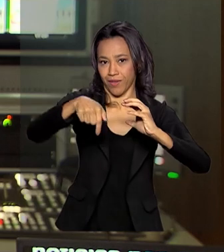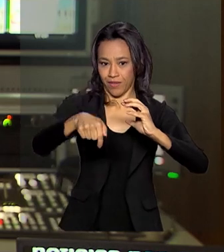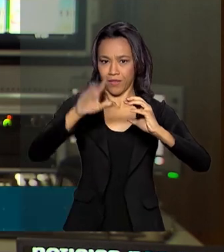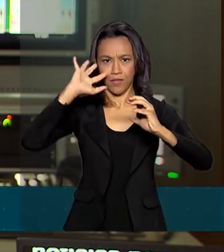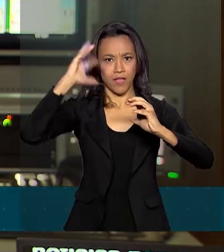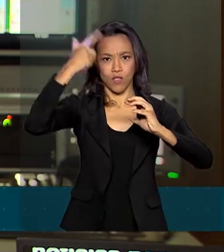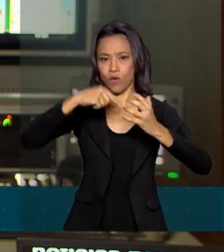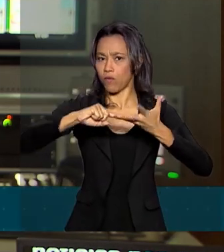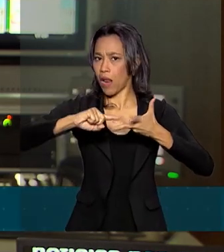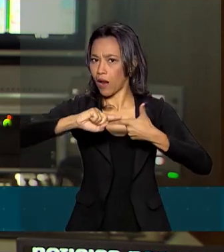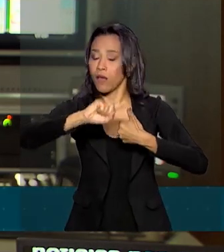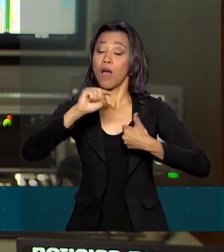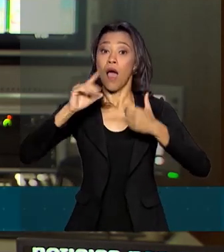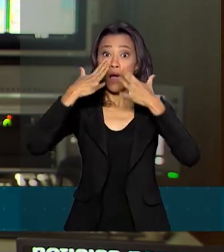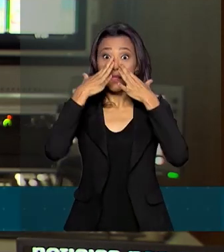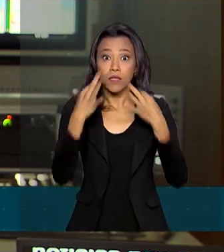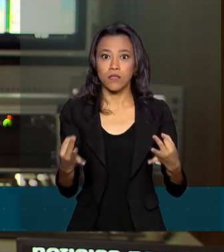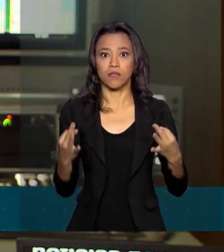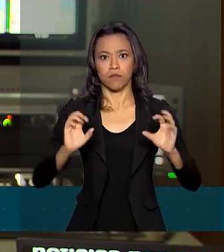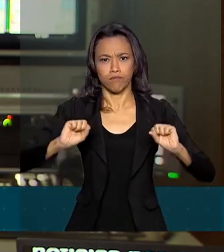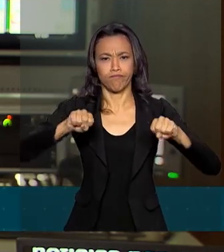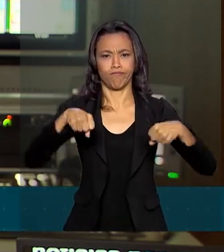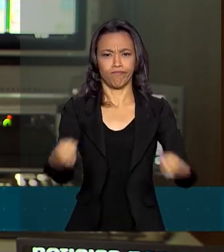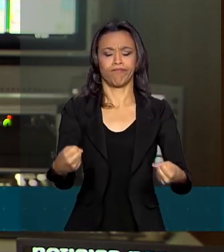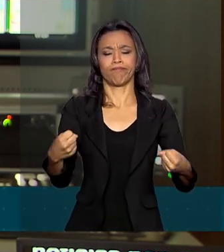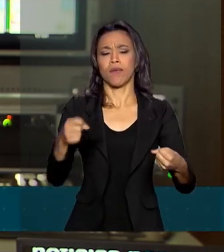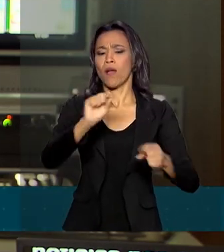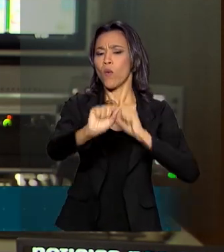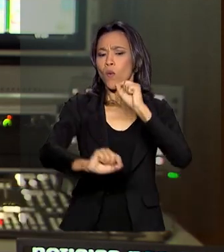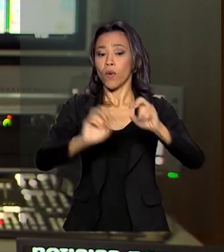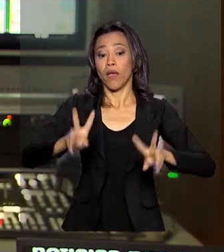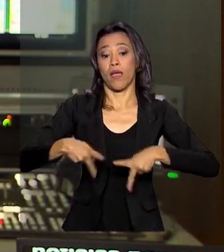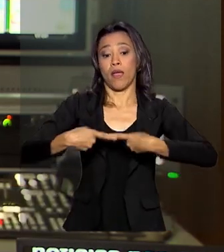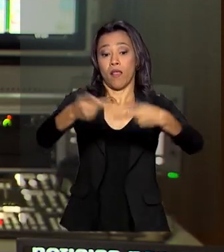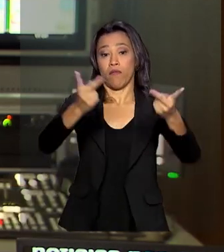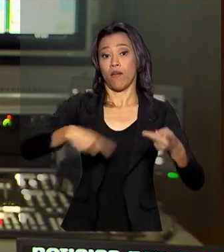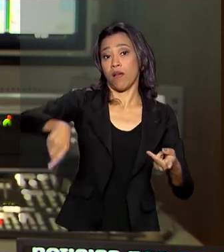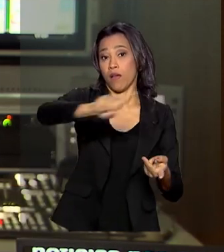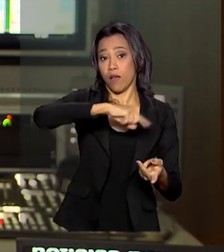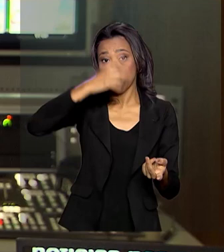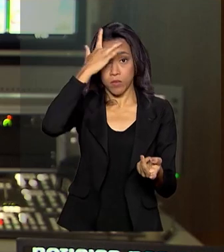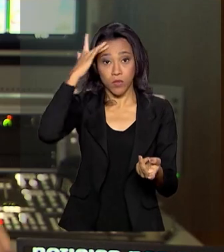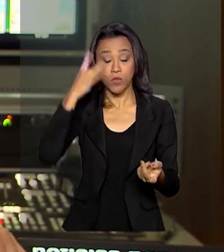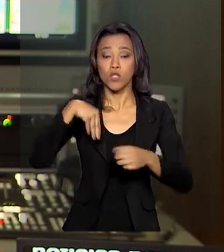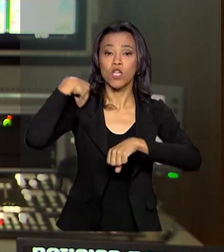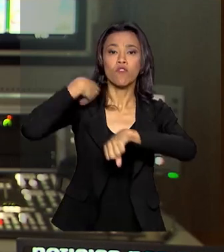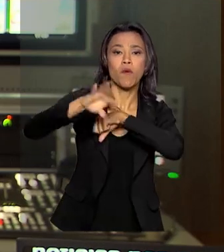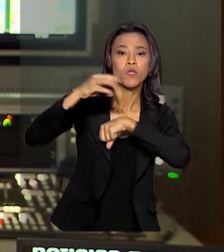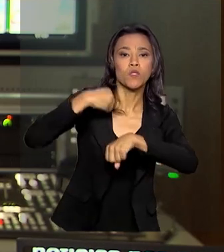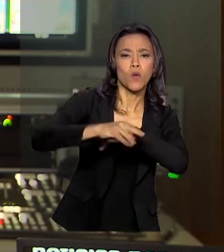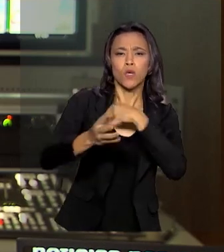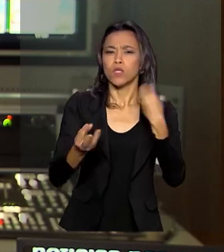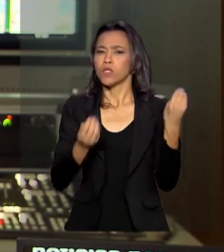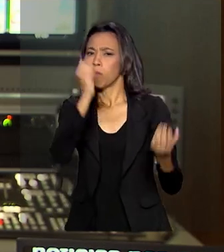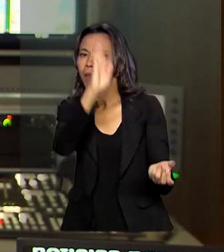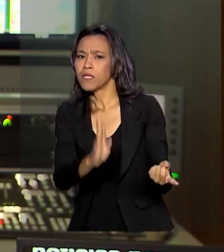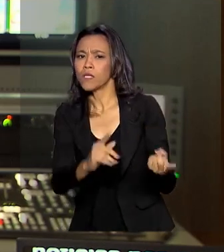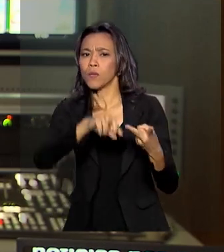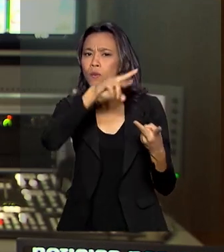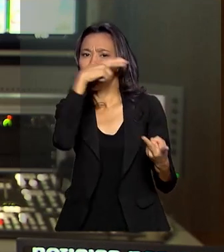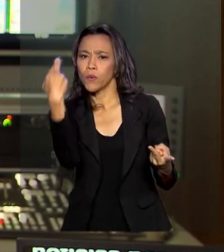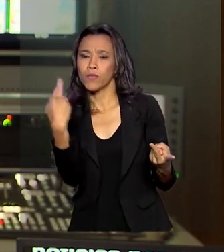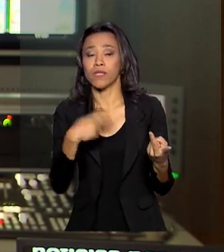toda a semana a atenção será redobrada. A ideia é levar ao público informações sobre o Brasil, Rússia,